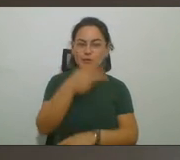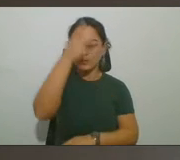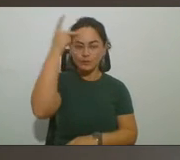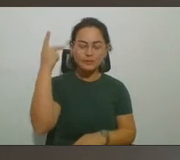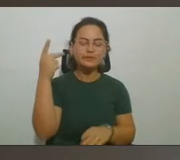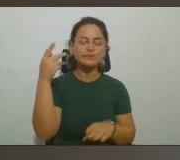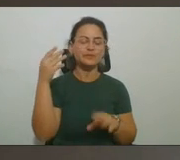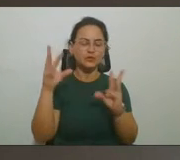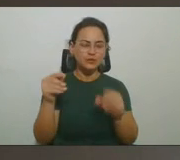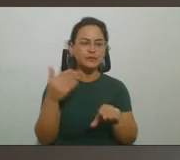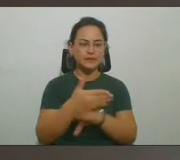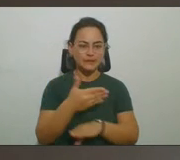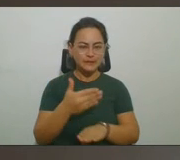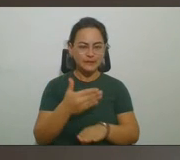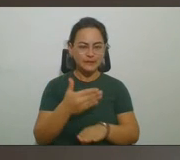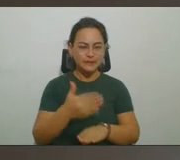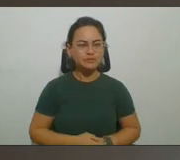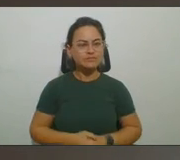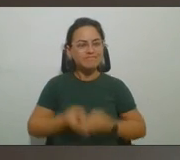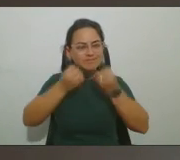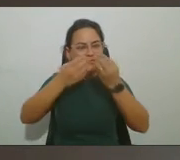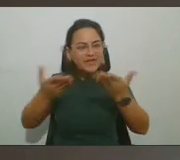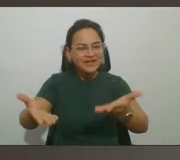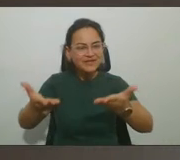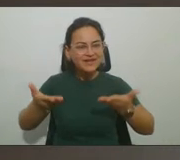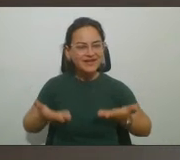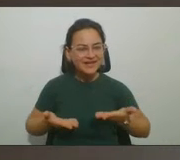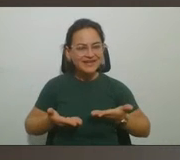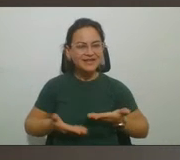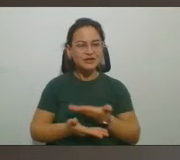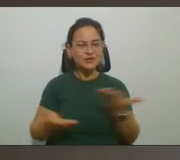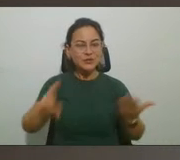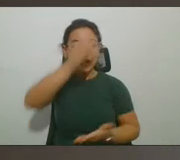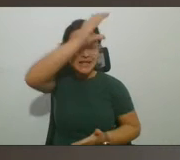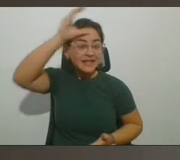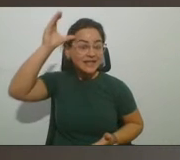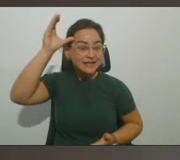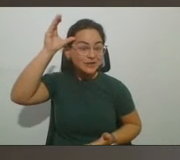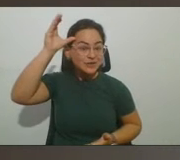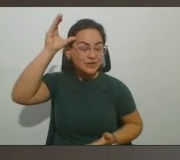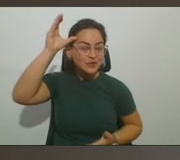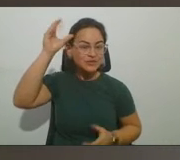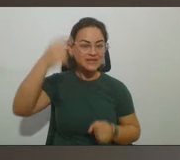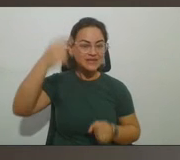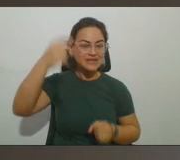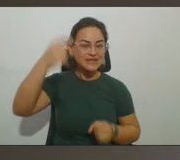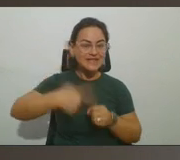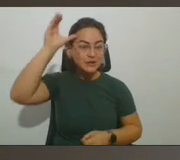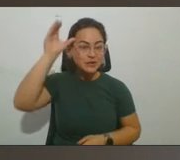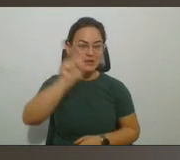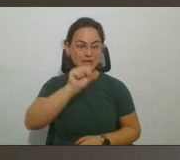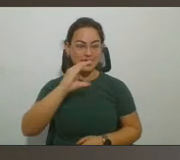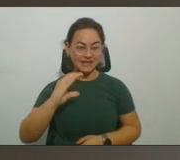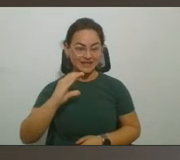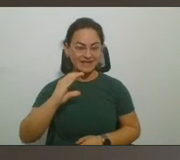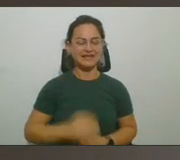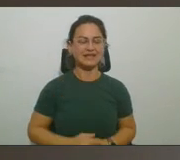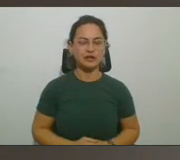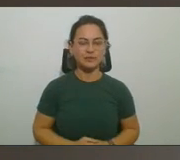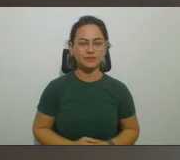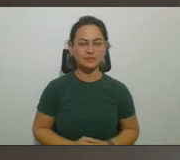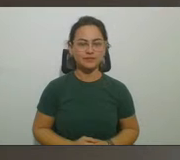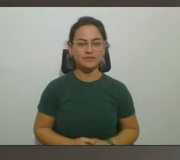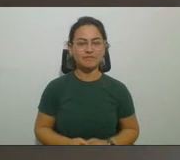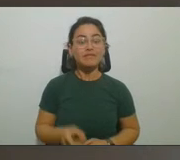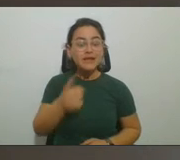congresso. Sejam muito bem-vindos e bem-vindas a Criciúma, Santa Catarina. Recebê-los aqui, ainda que de